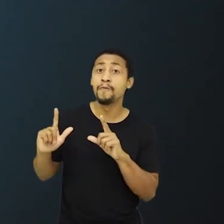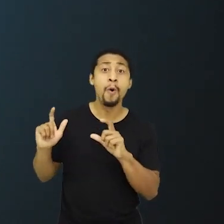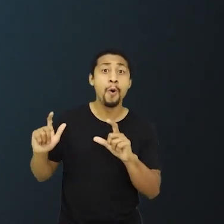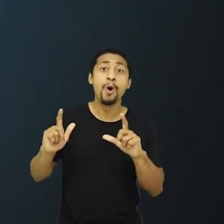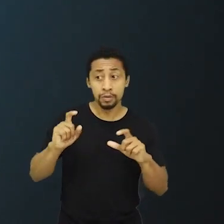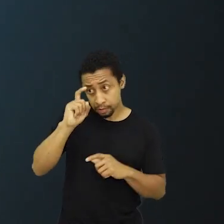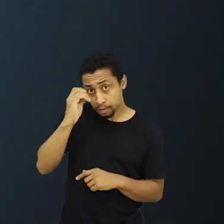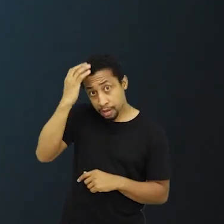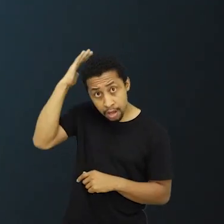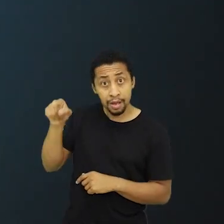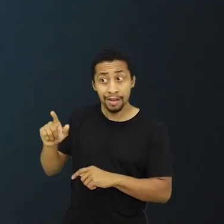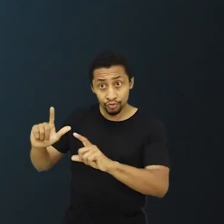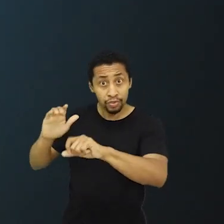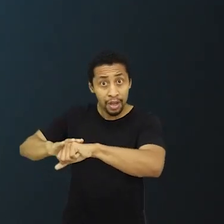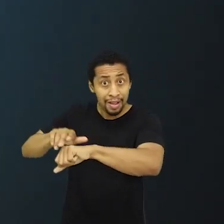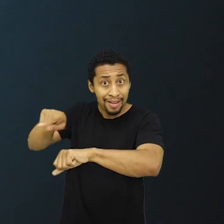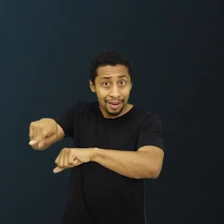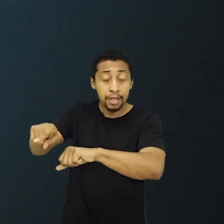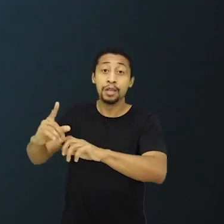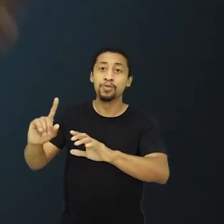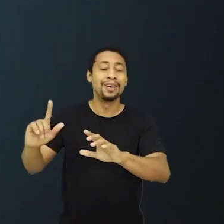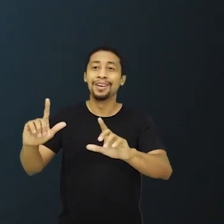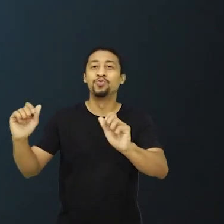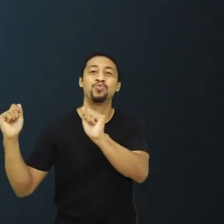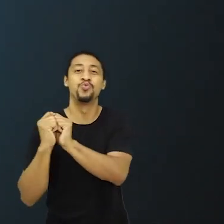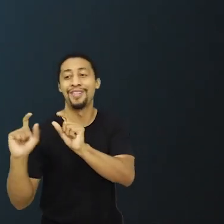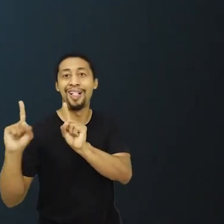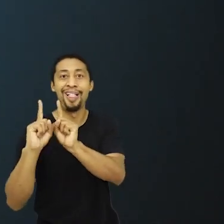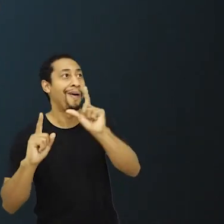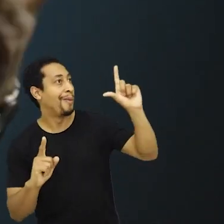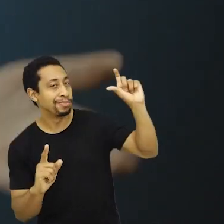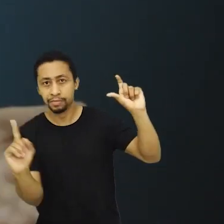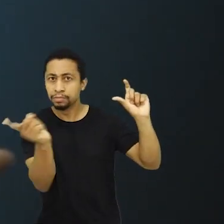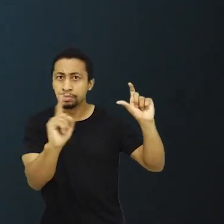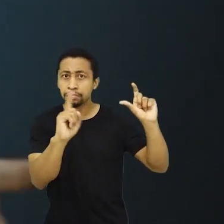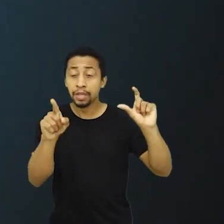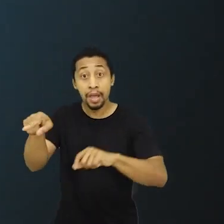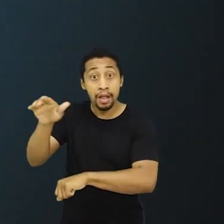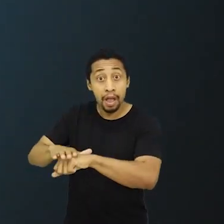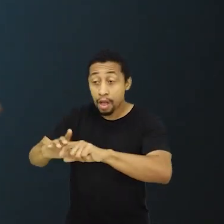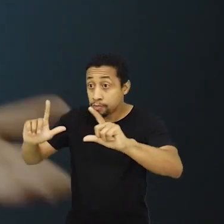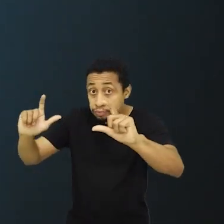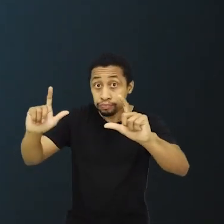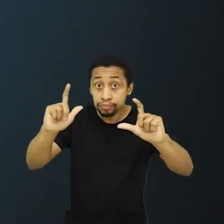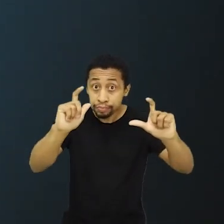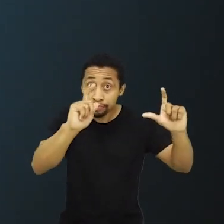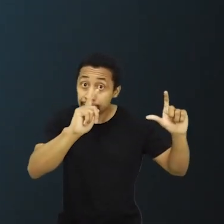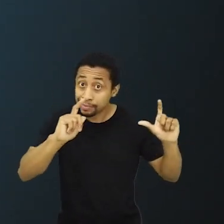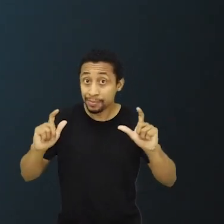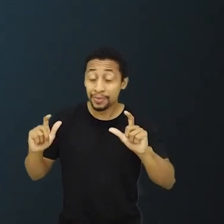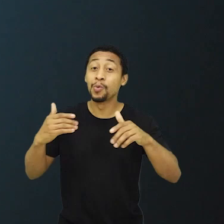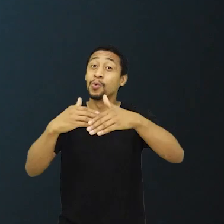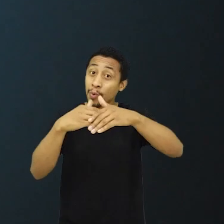Não necessariamente com o Vladimir Herzog, mas eram fotos que o pai deixou, que o pai tirou